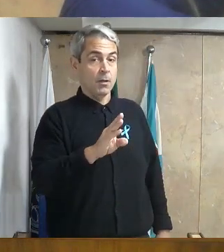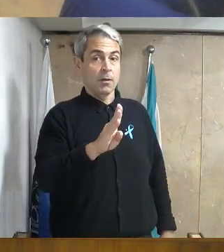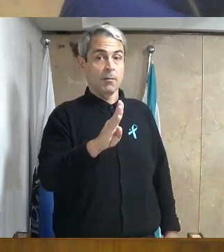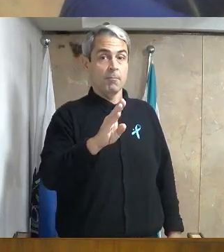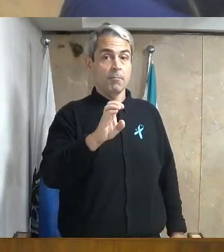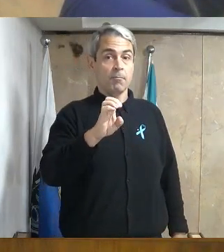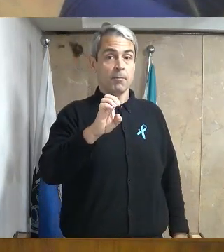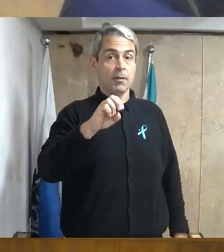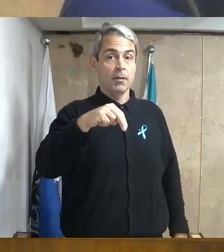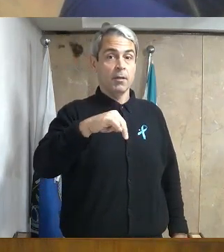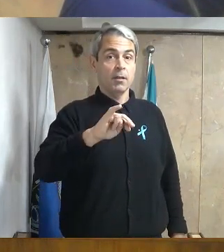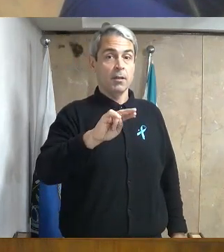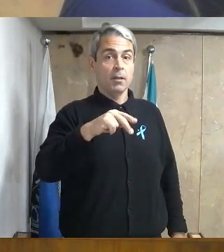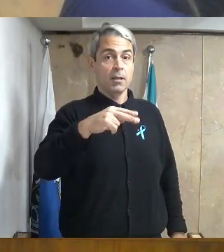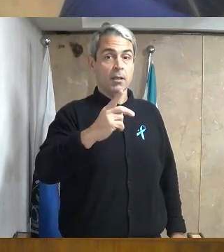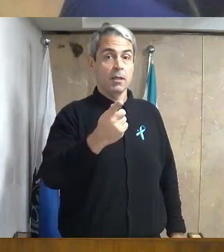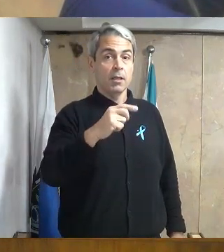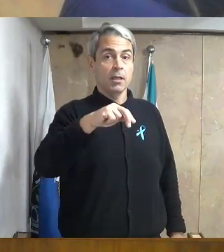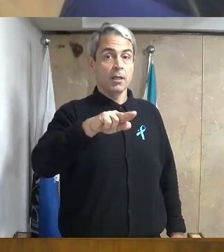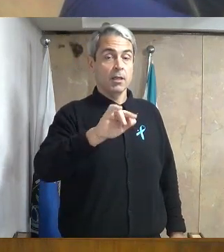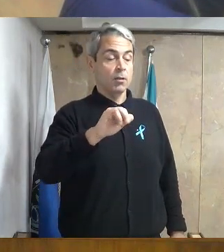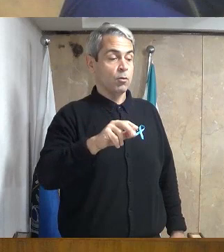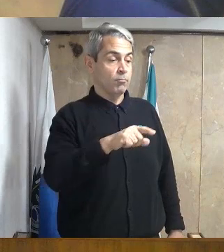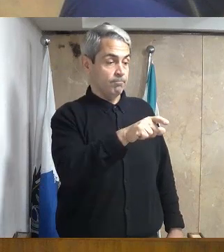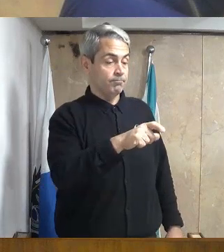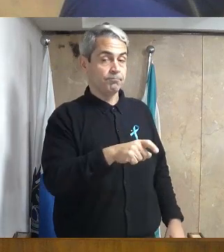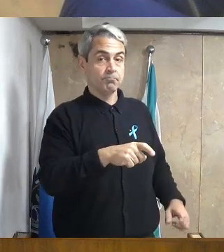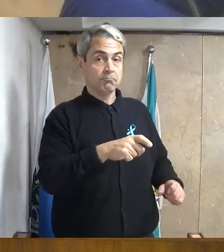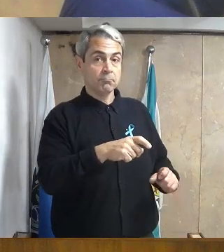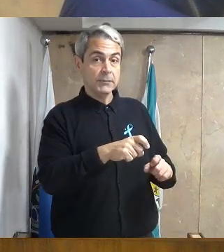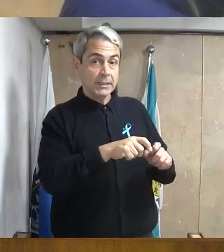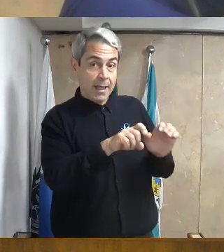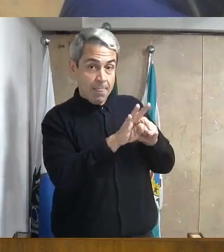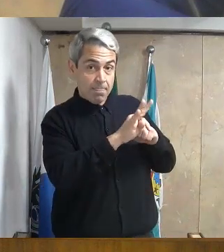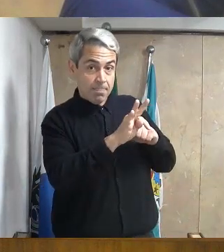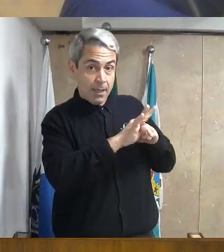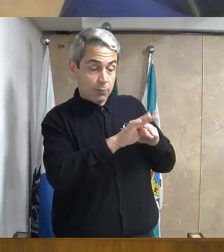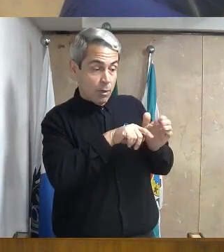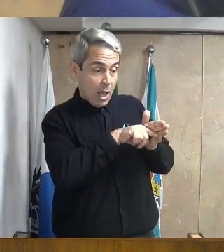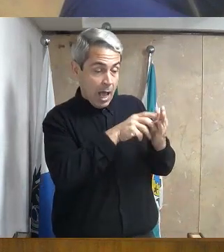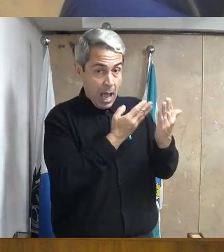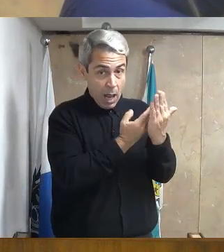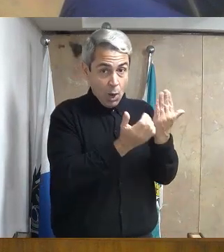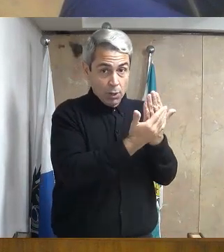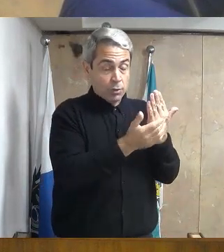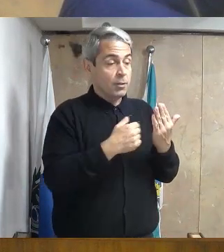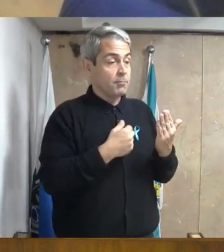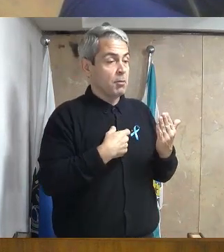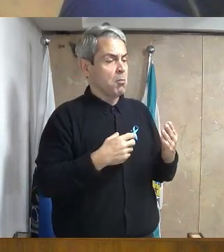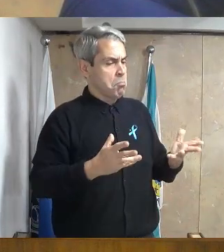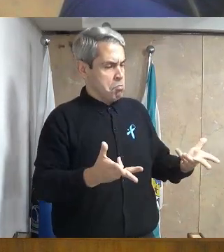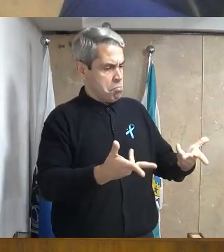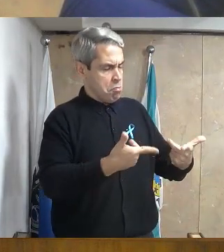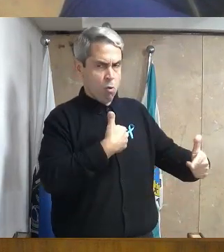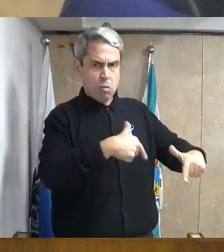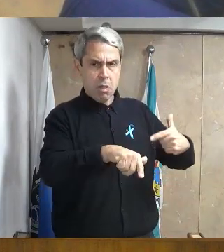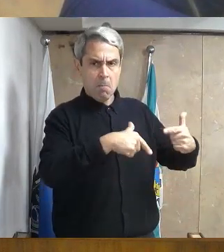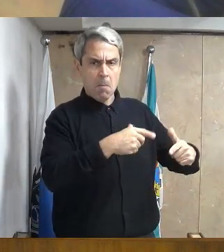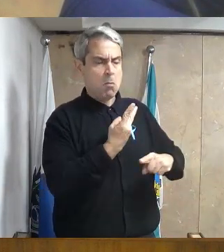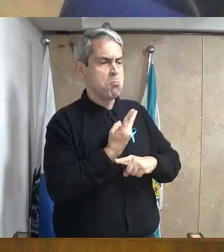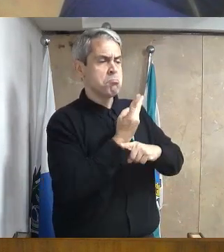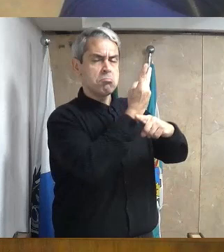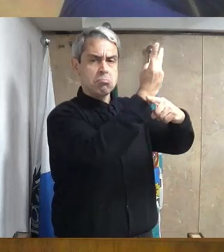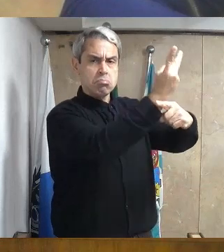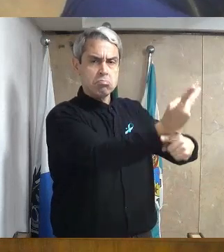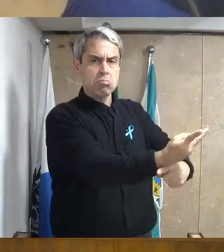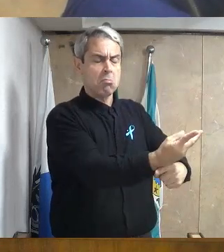Rangel Cortes, técnico em radiologia, pelos relevantes serviços prestados ao atuar de modo eficiente, proativo,